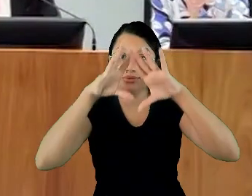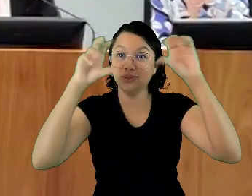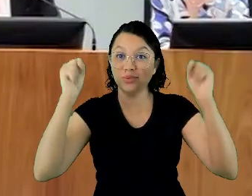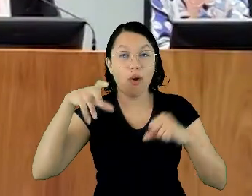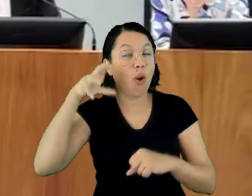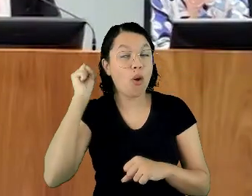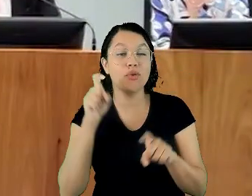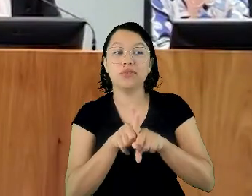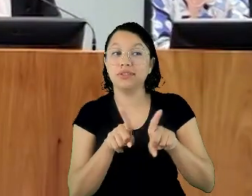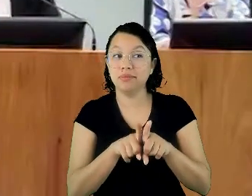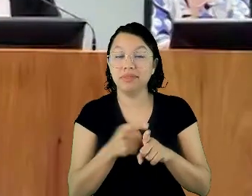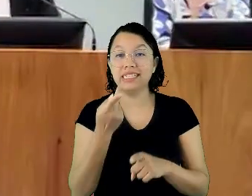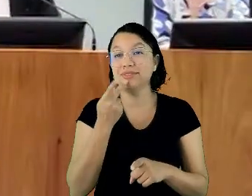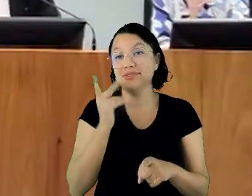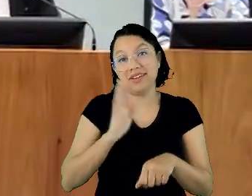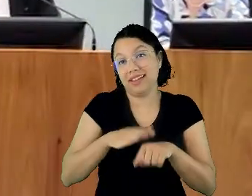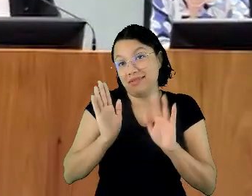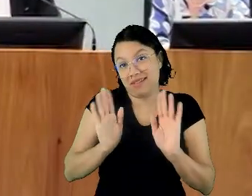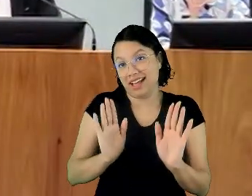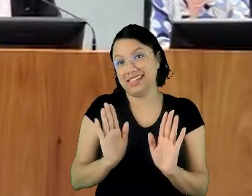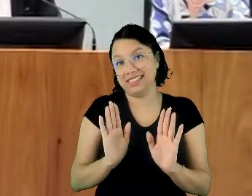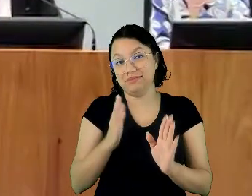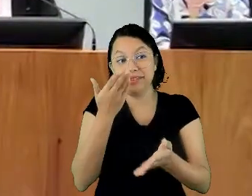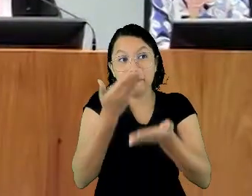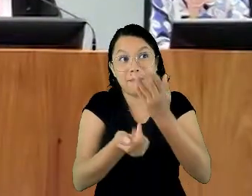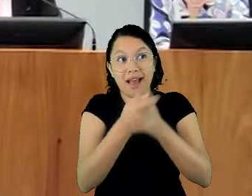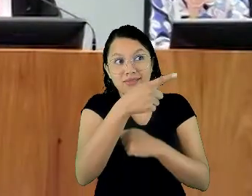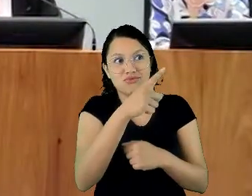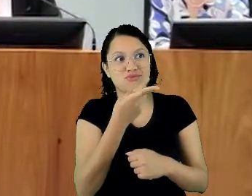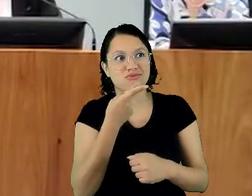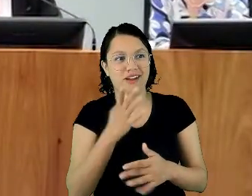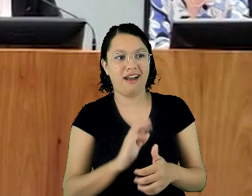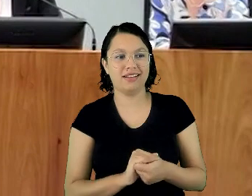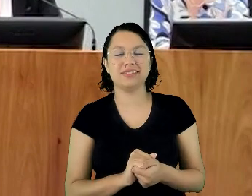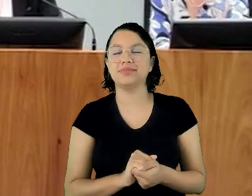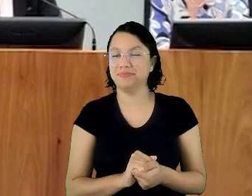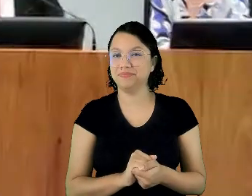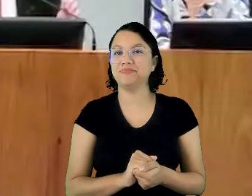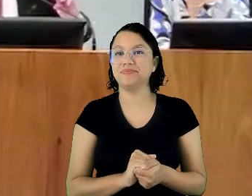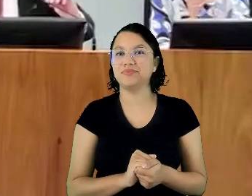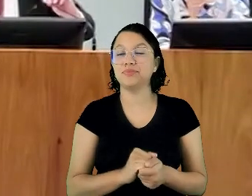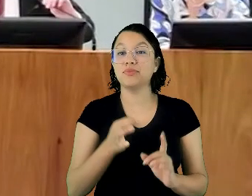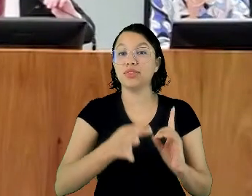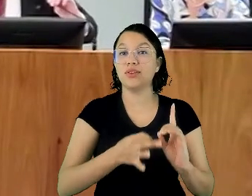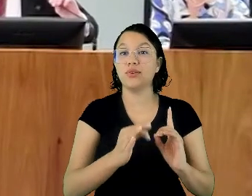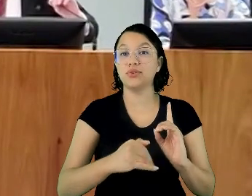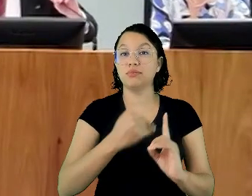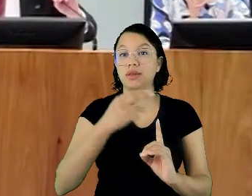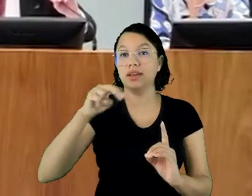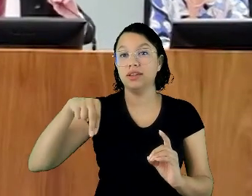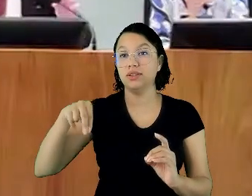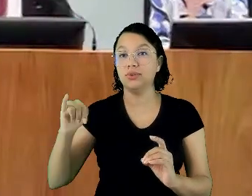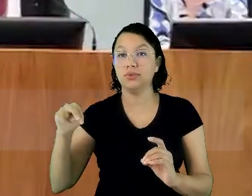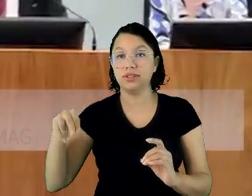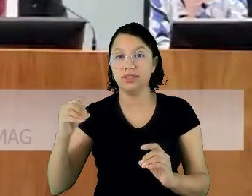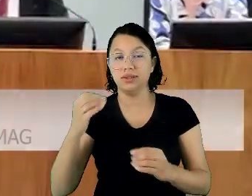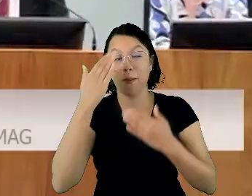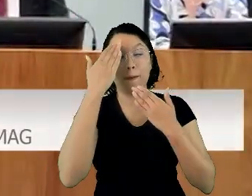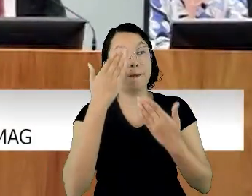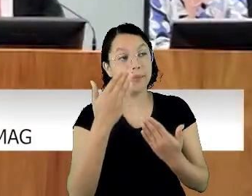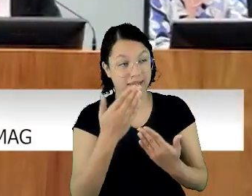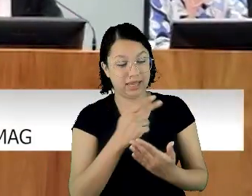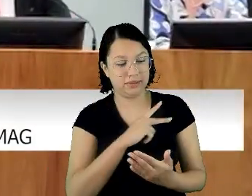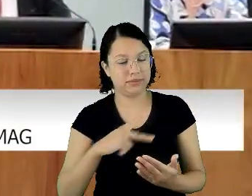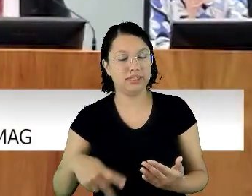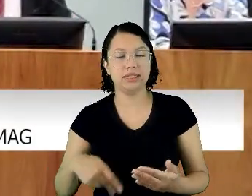vou falar mais para não perder a sua fala. Desembargador Nino Toro. Obrigado, senhora presidente. Bom dia a todas e a